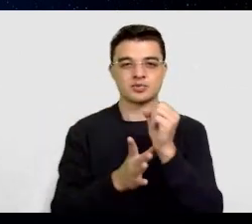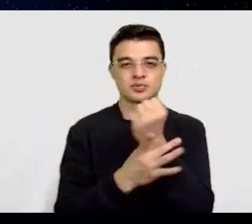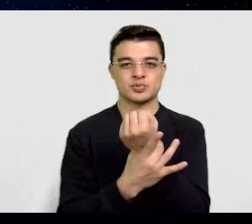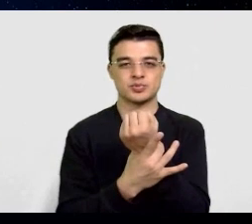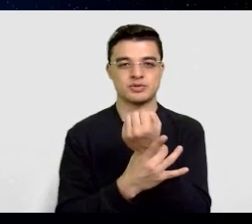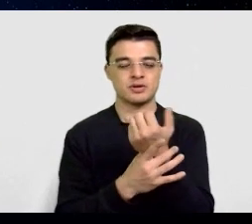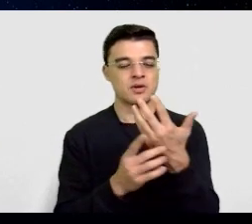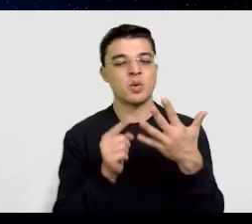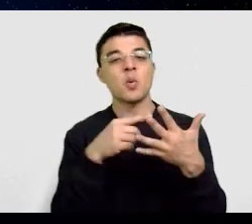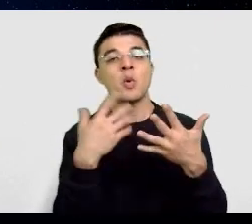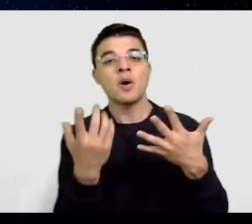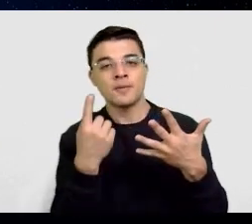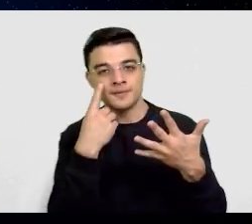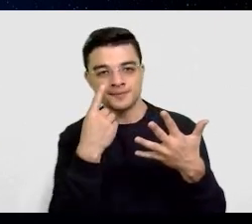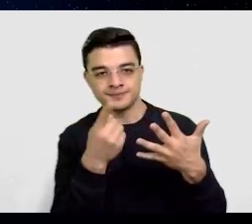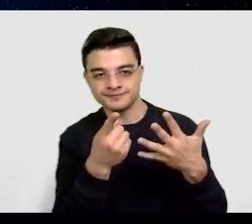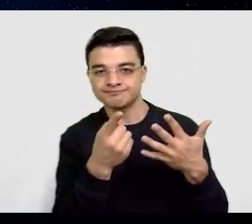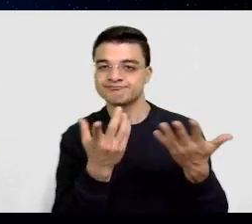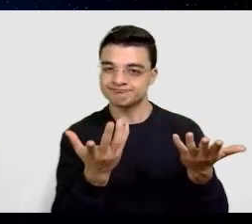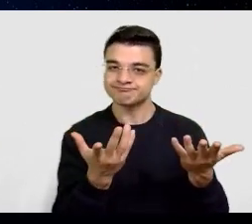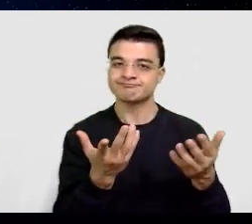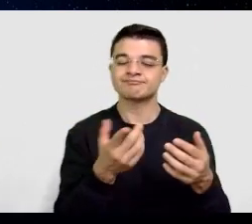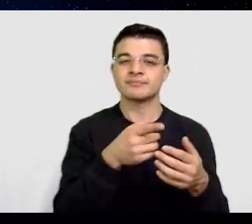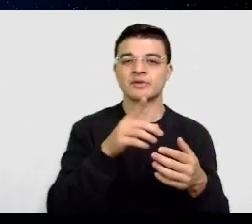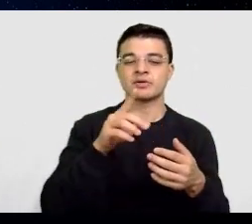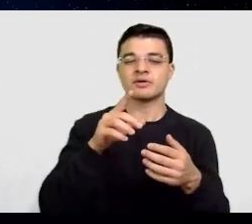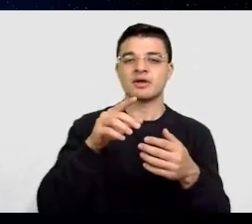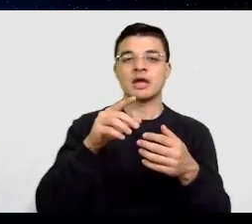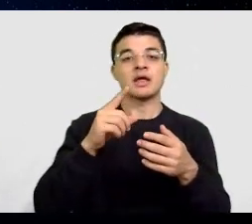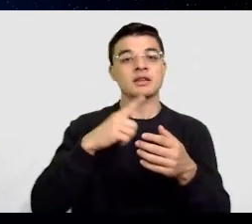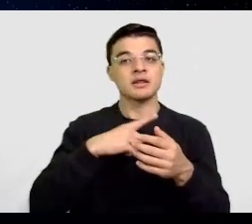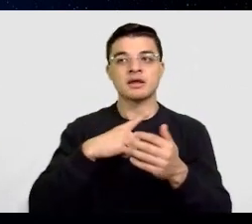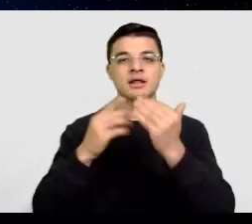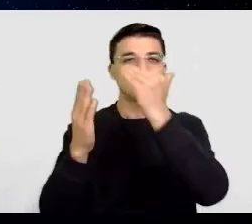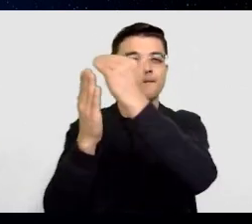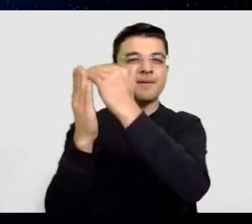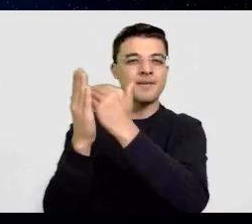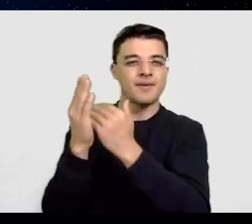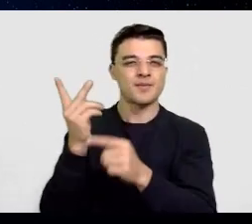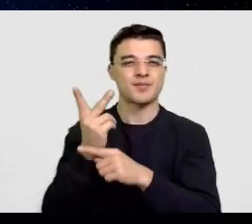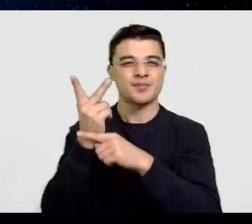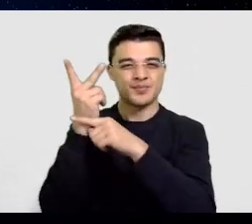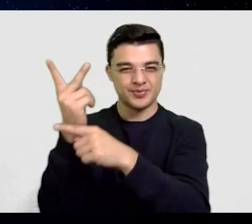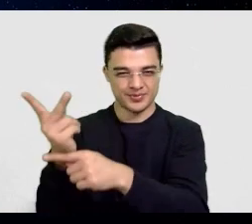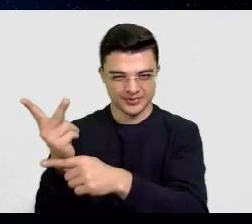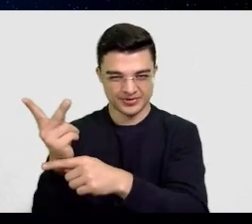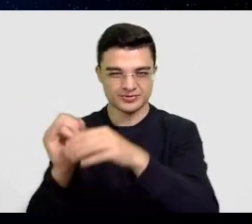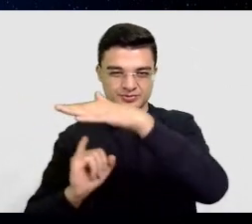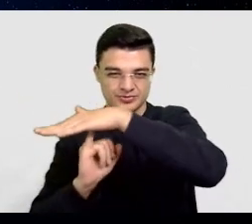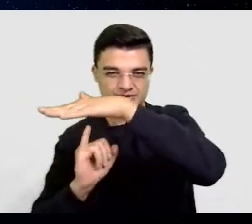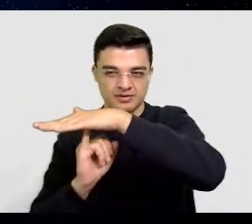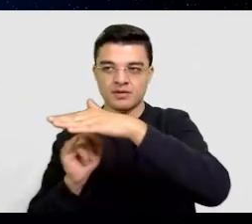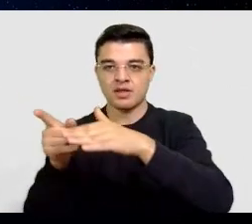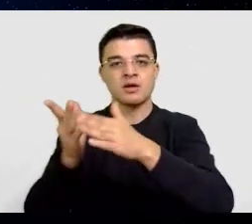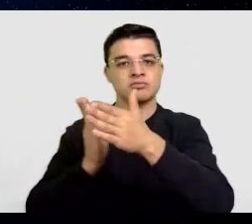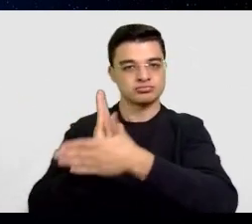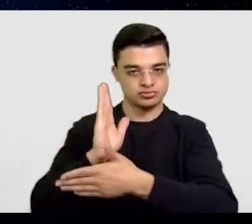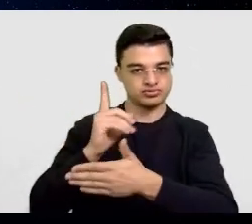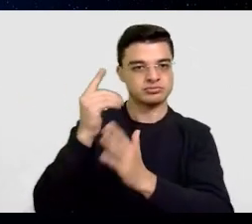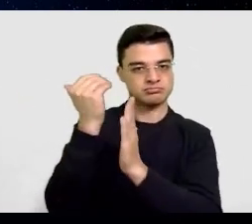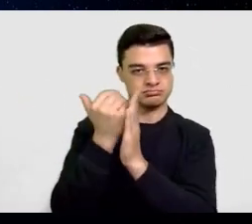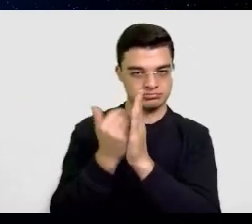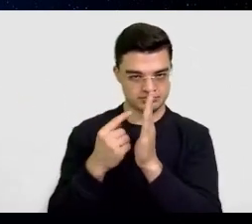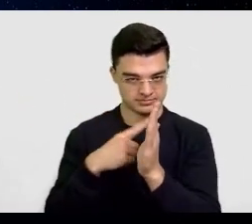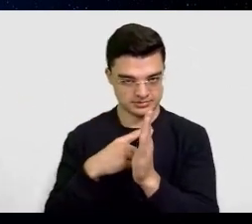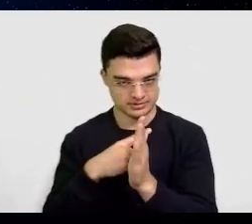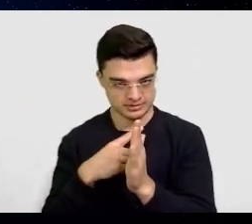justamente verificar se o domínio está na lista de domínios autorizados, se existem lá os certificados e se está batendo todas